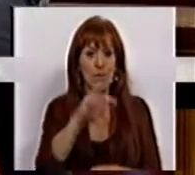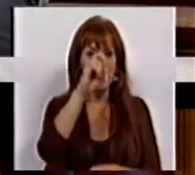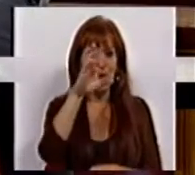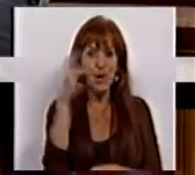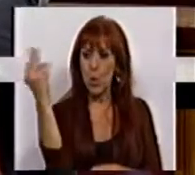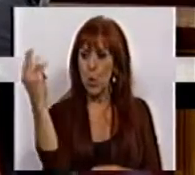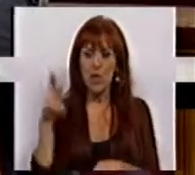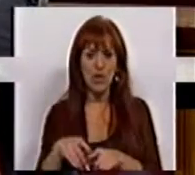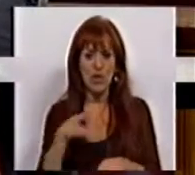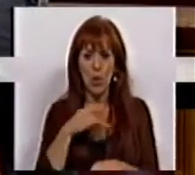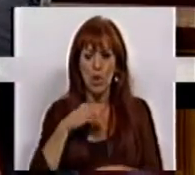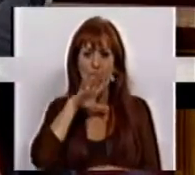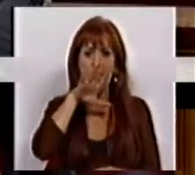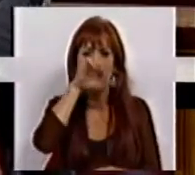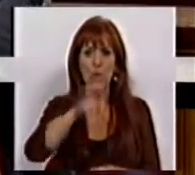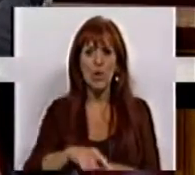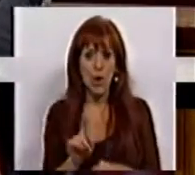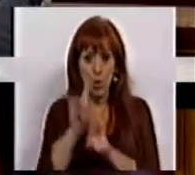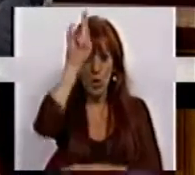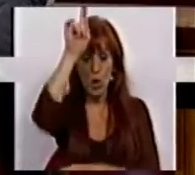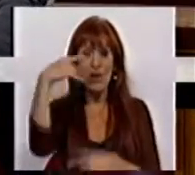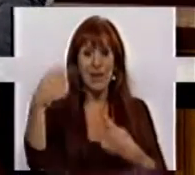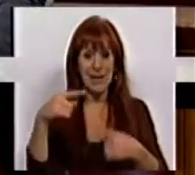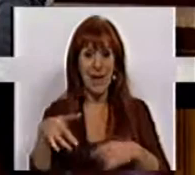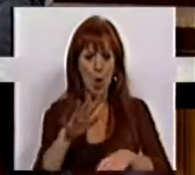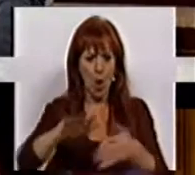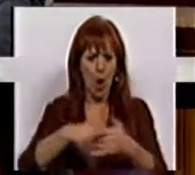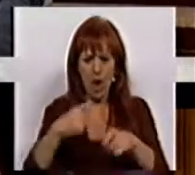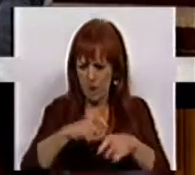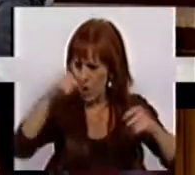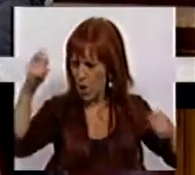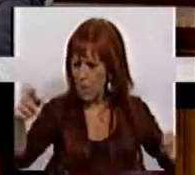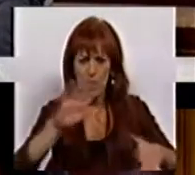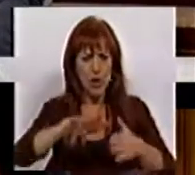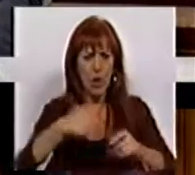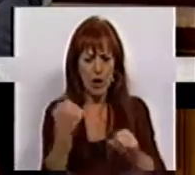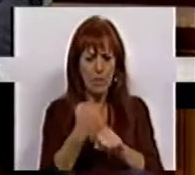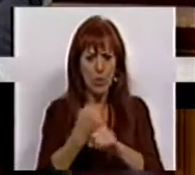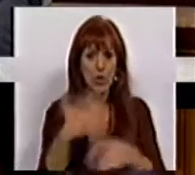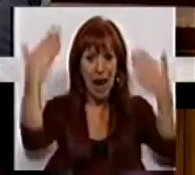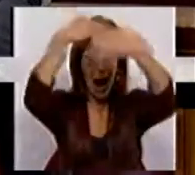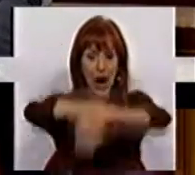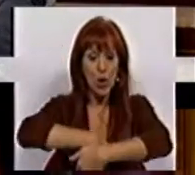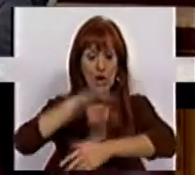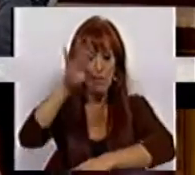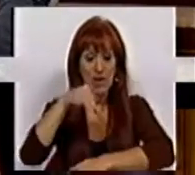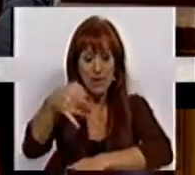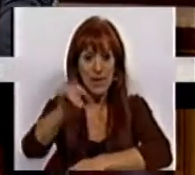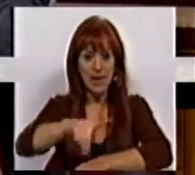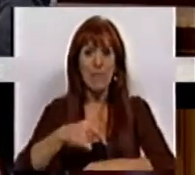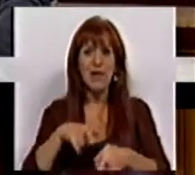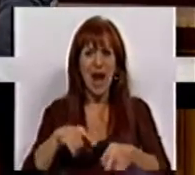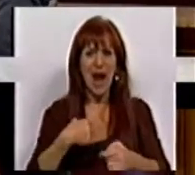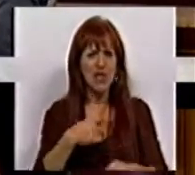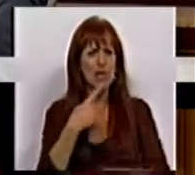30 unidades de saúde familiar do Norte que têm o horário alargado, o horário de funcionamento à noite e aos fins de semana. Sr. Ministro,